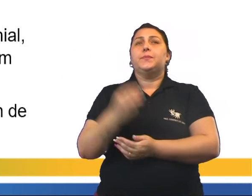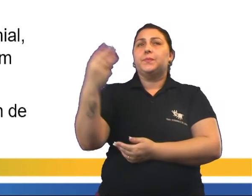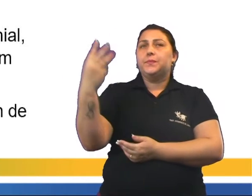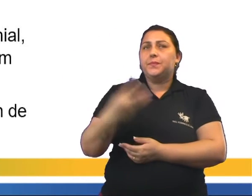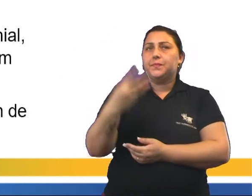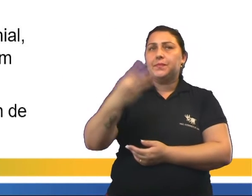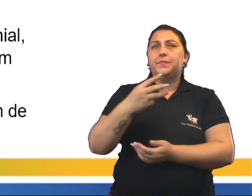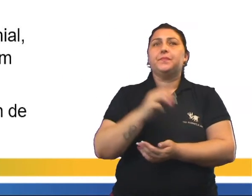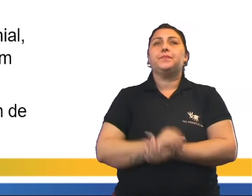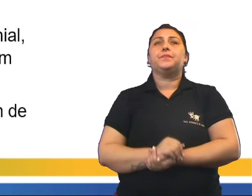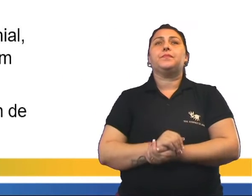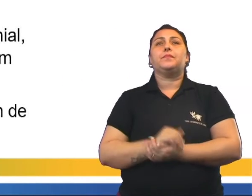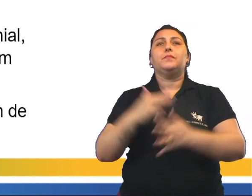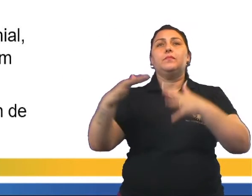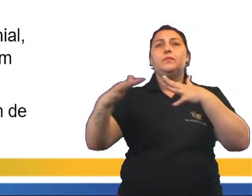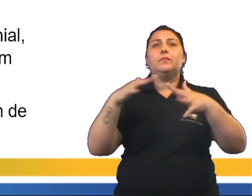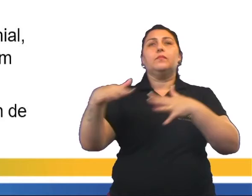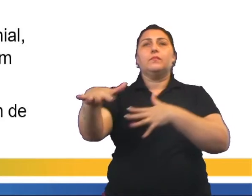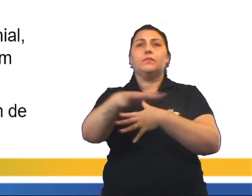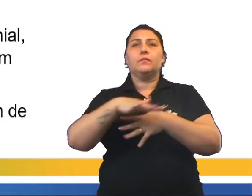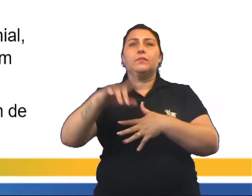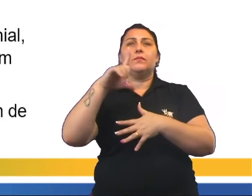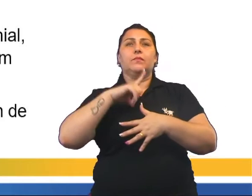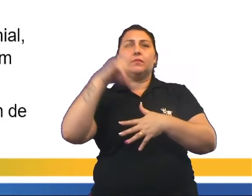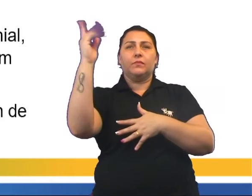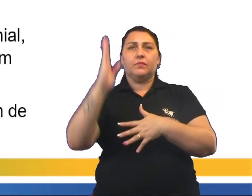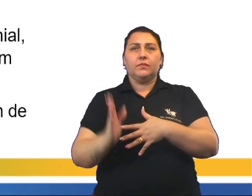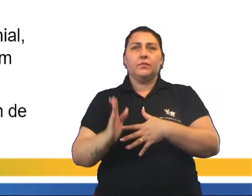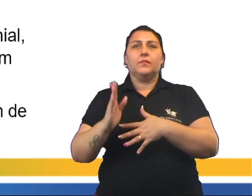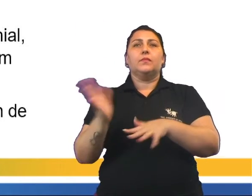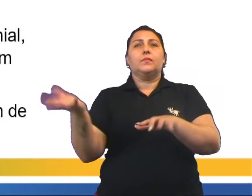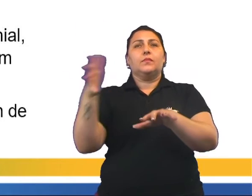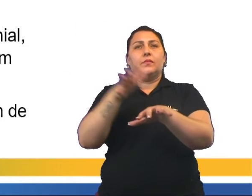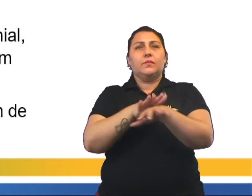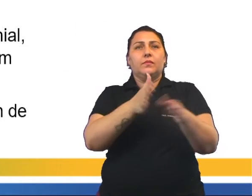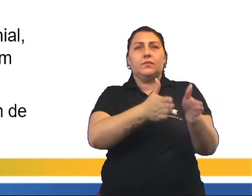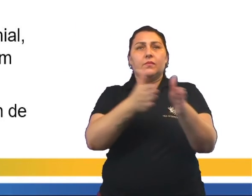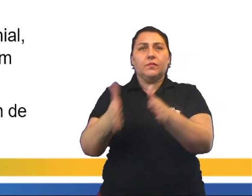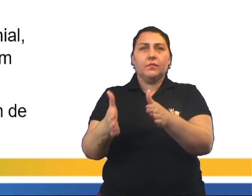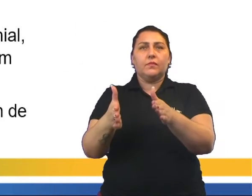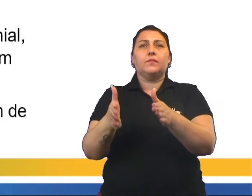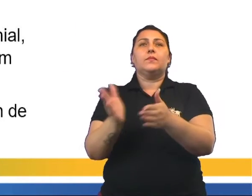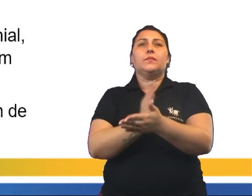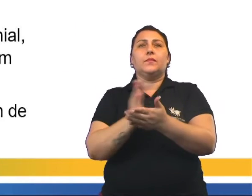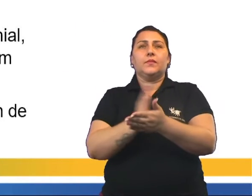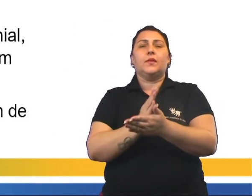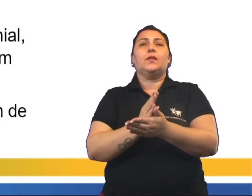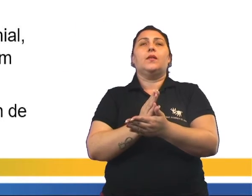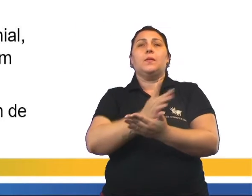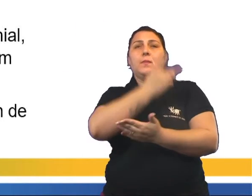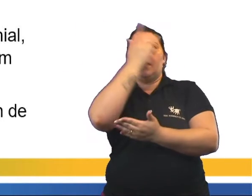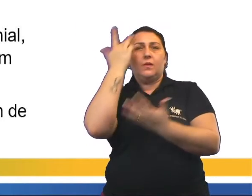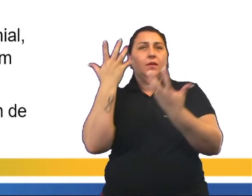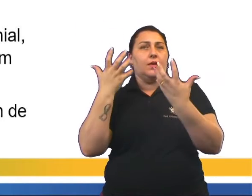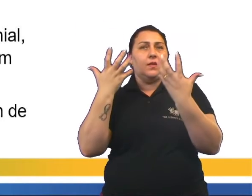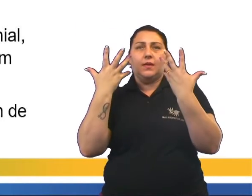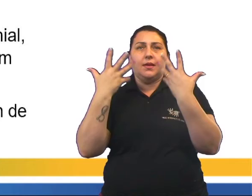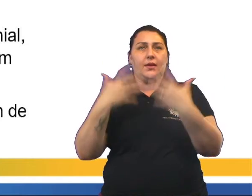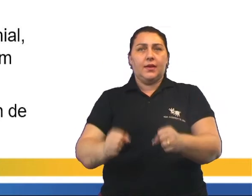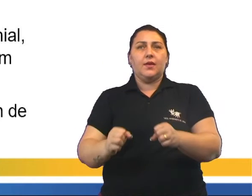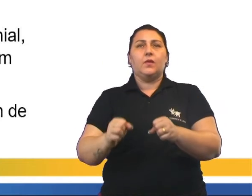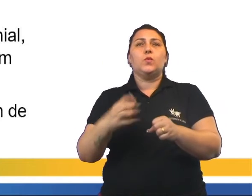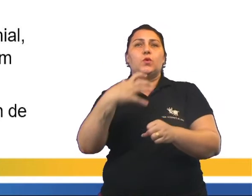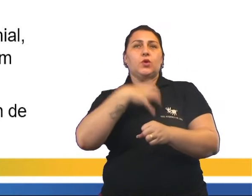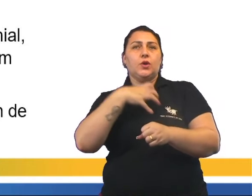o 3 diz: os movimentos sociais existem no Brasil desde o período colonial, no qual alguns rebeldes não